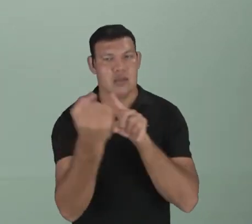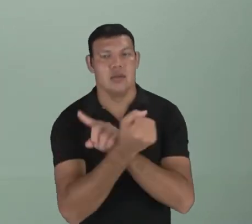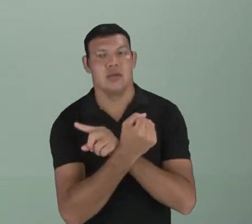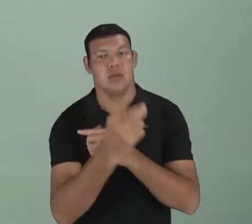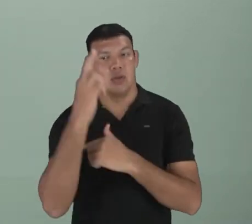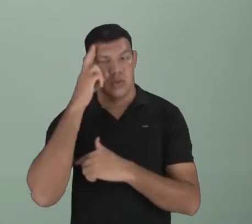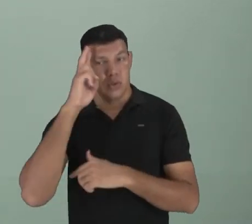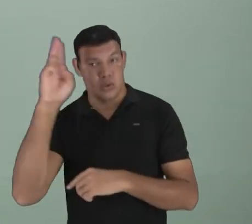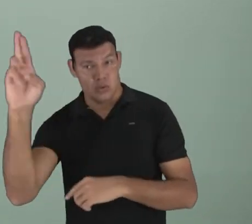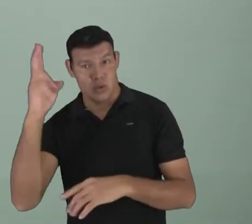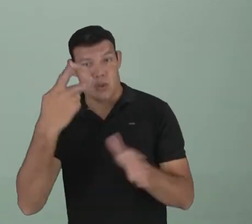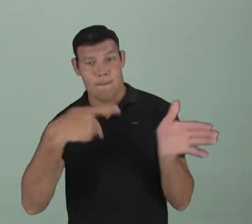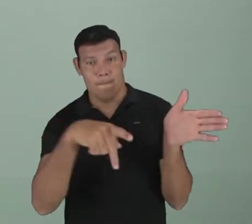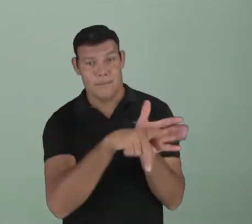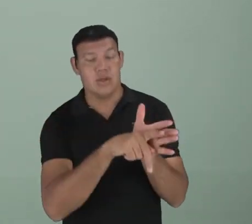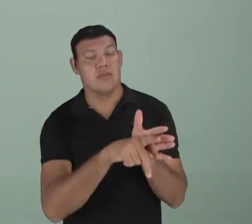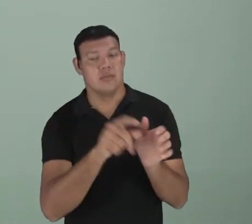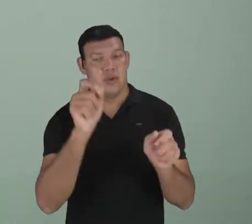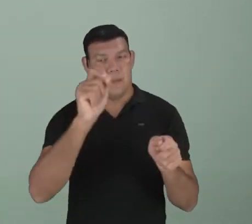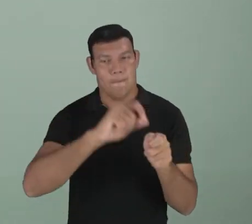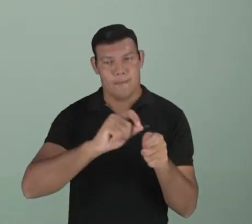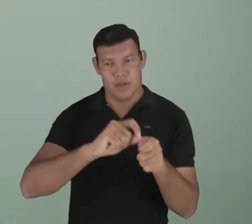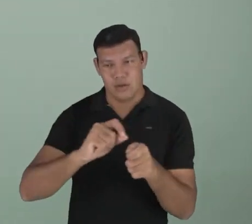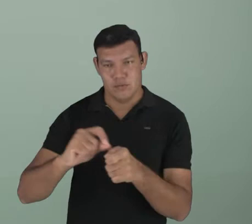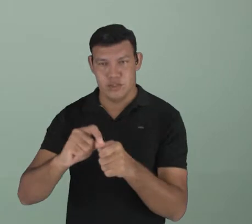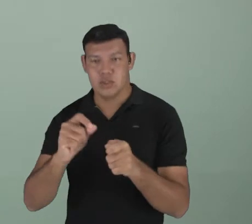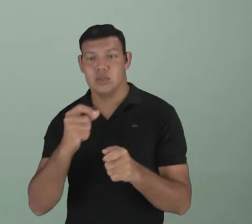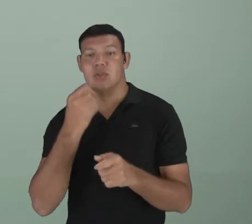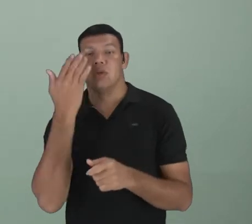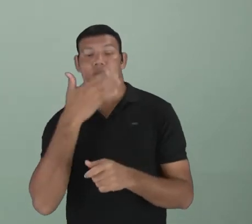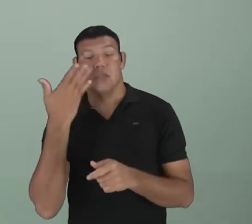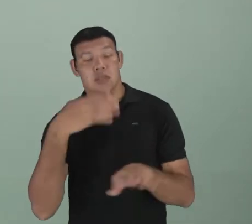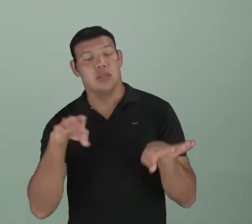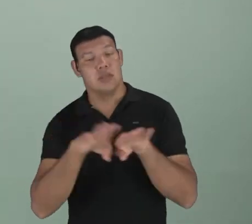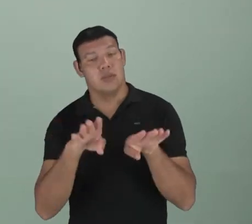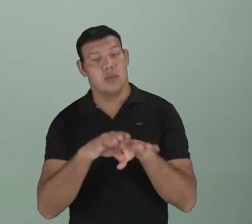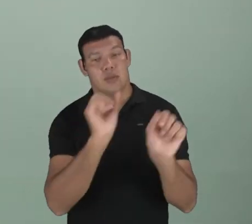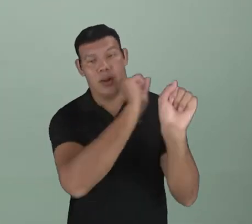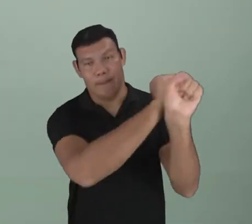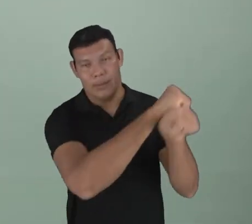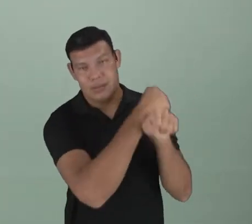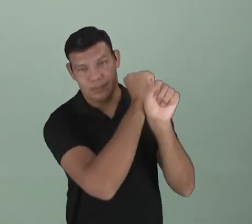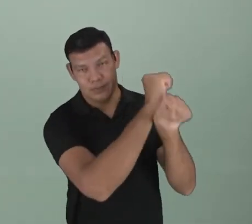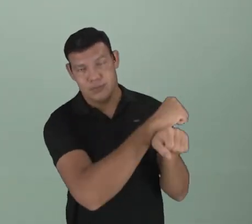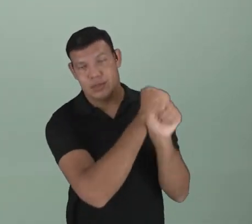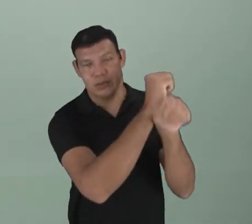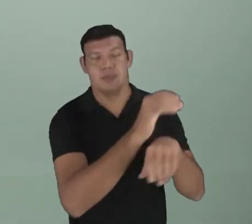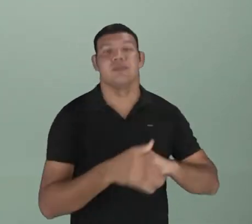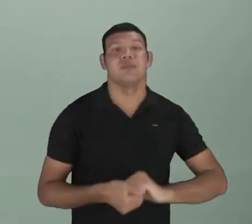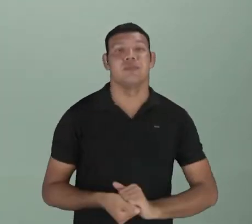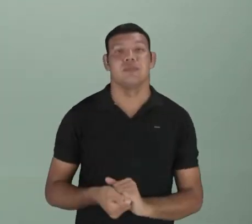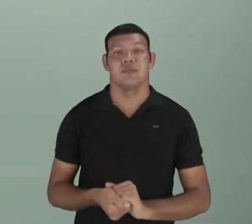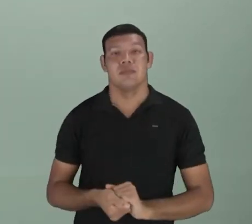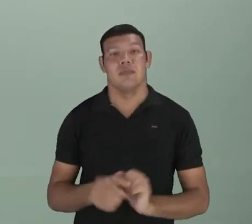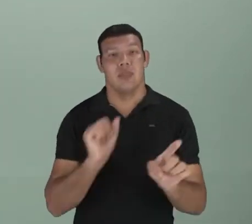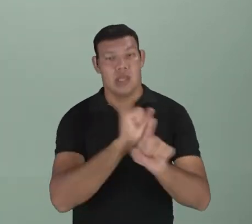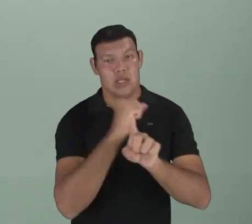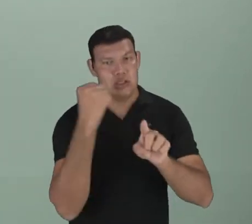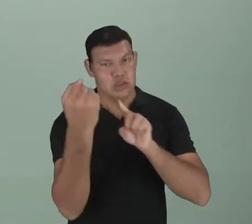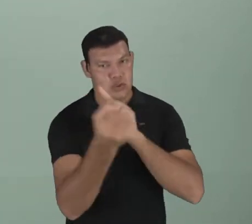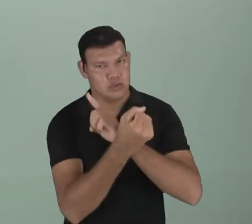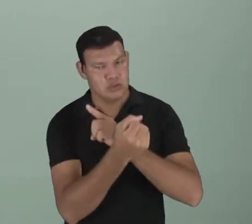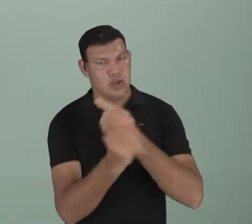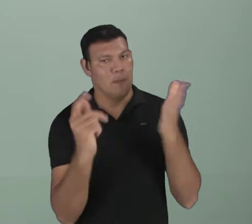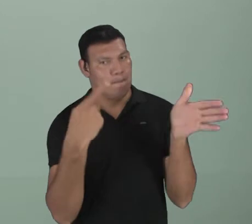do senhor do engenho e dos escravos que viviam na senzala. E aí essa sociedade açucareira, né, que a